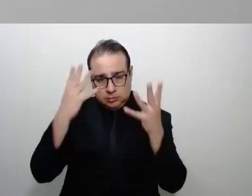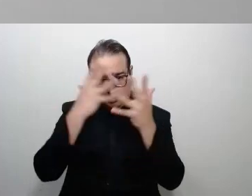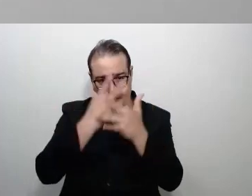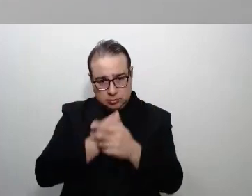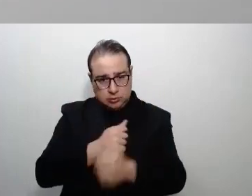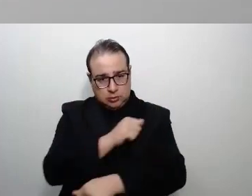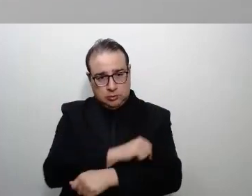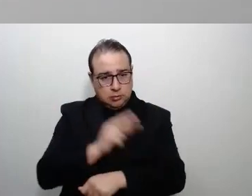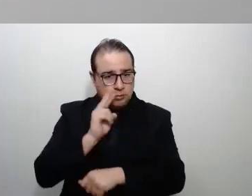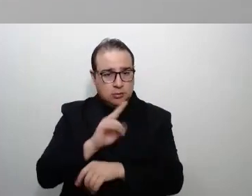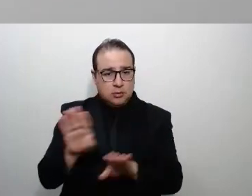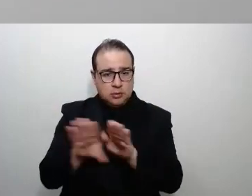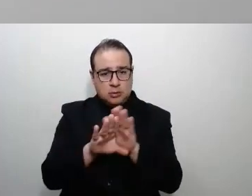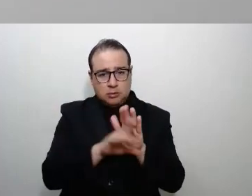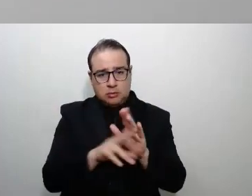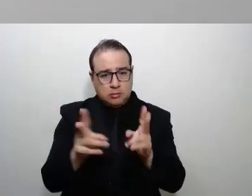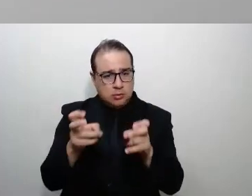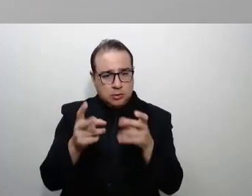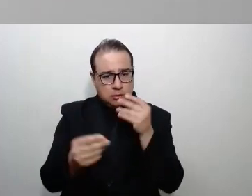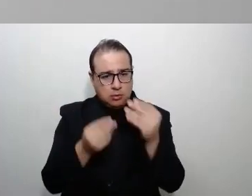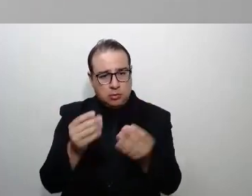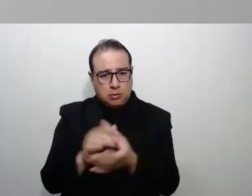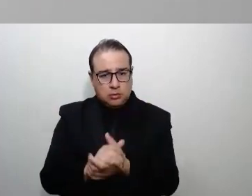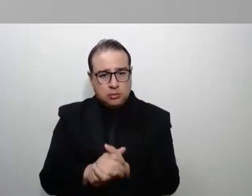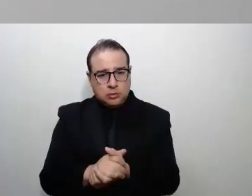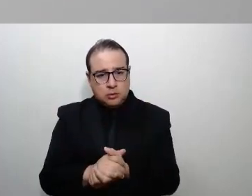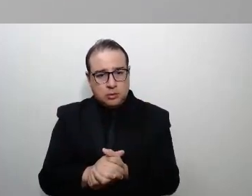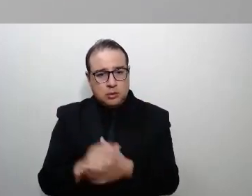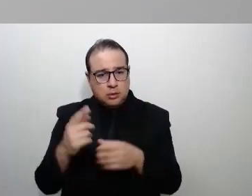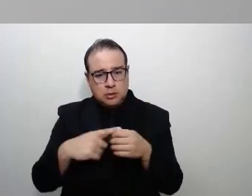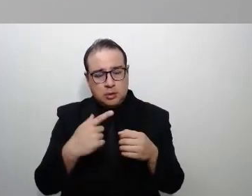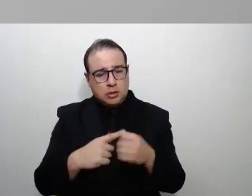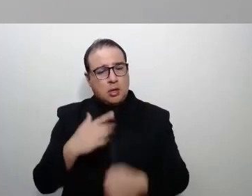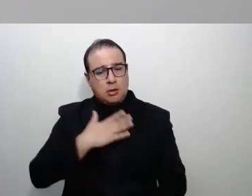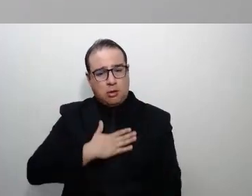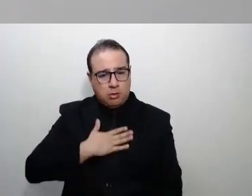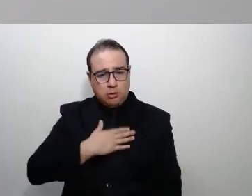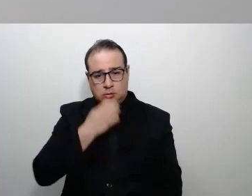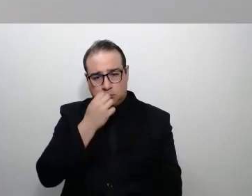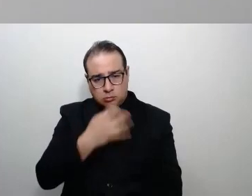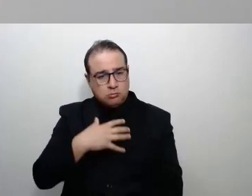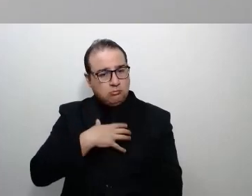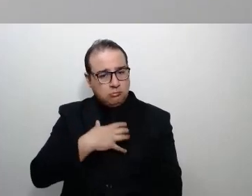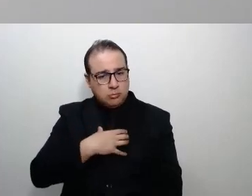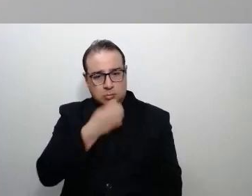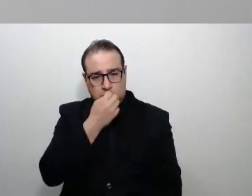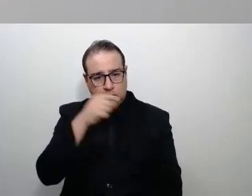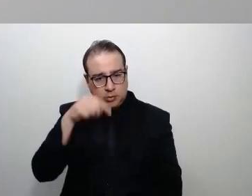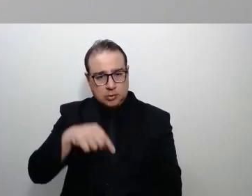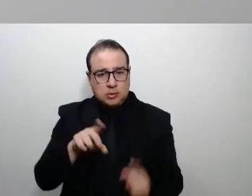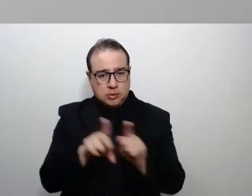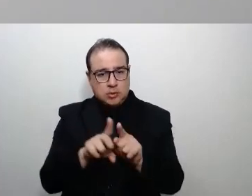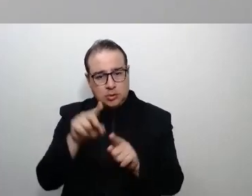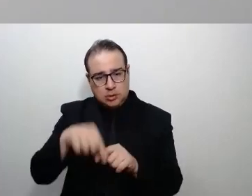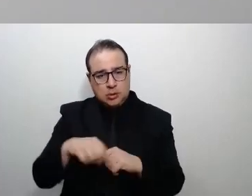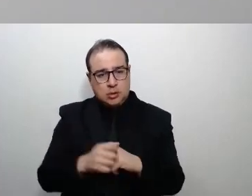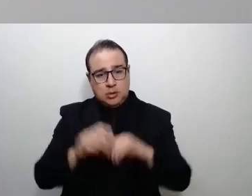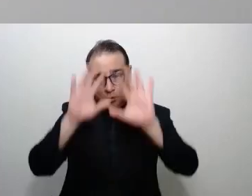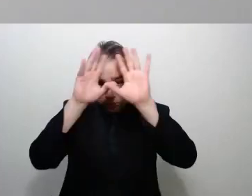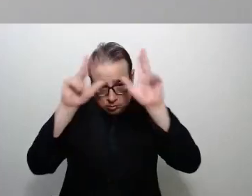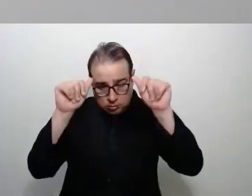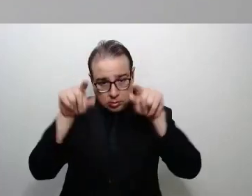quando vem aqui percebe o quanto é a cidade agradável acolhedora e também aqui no tribunal